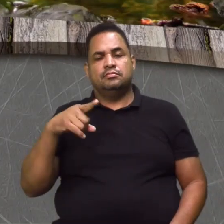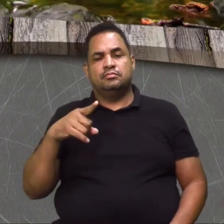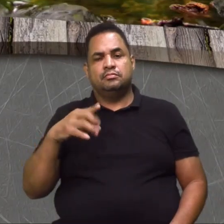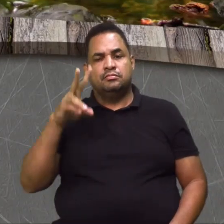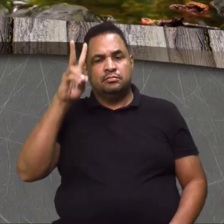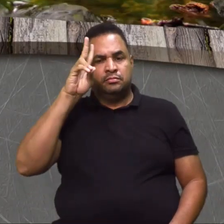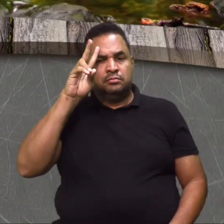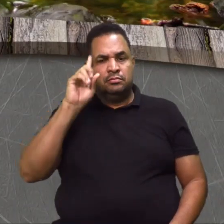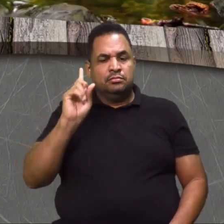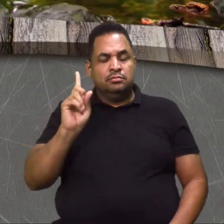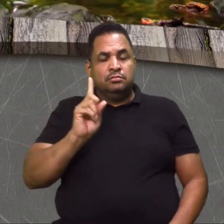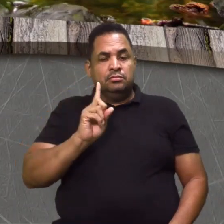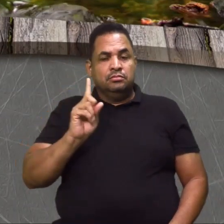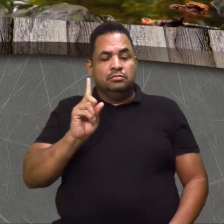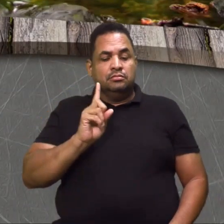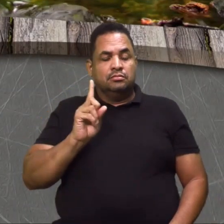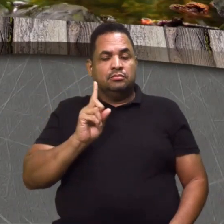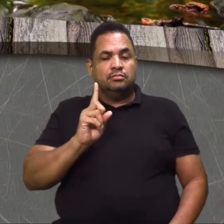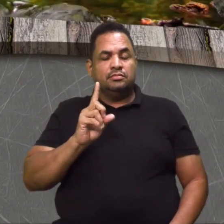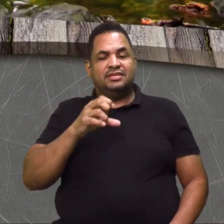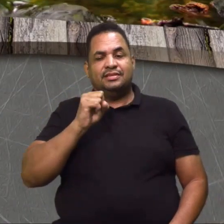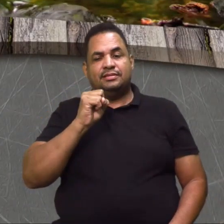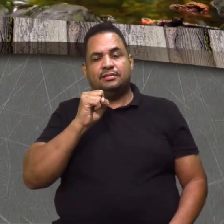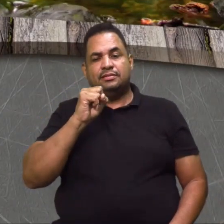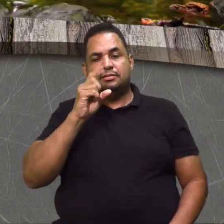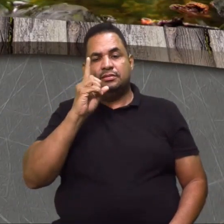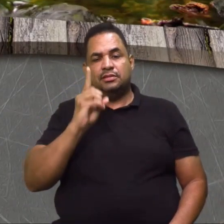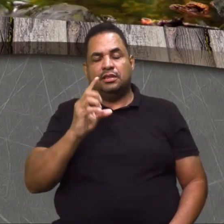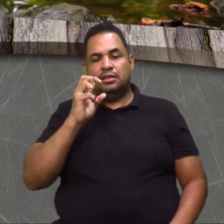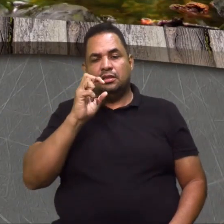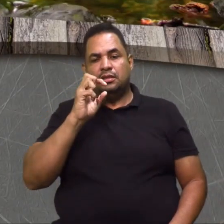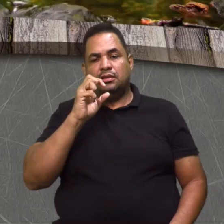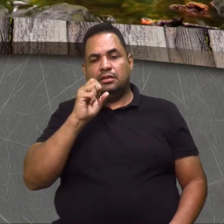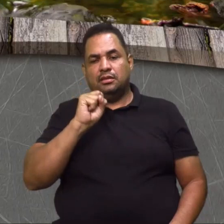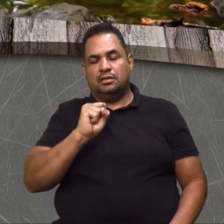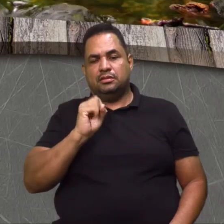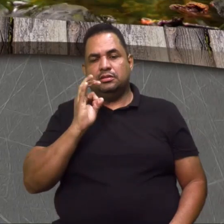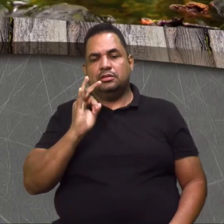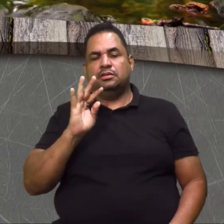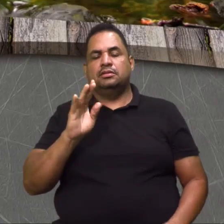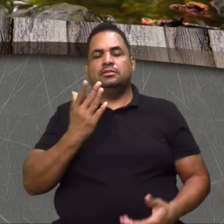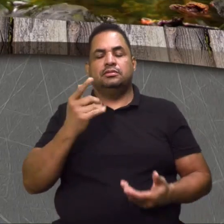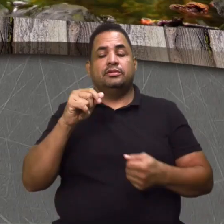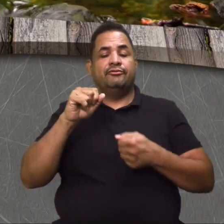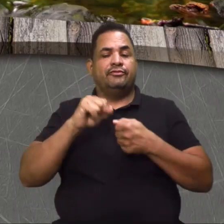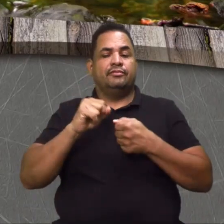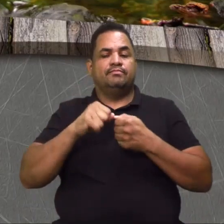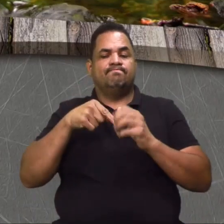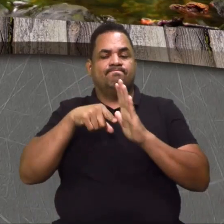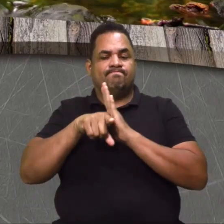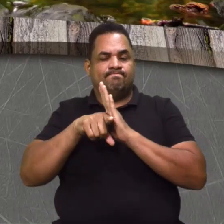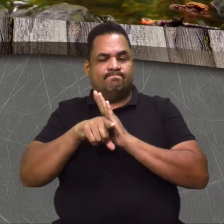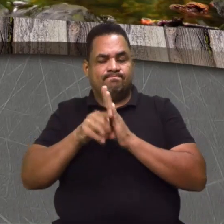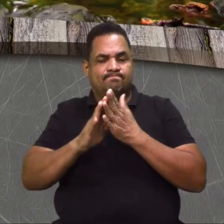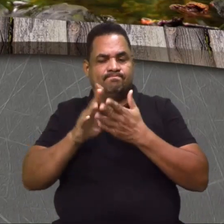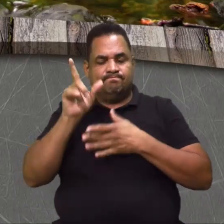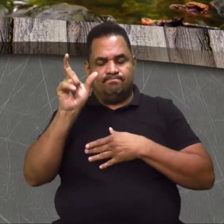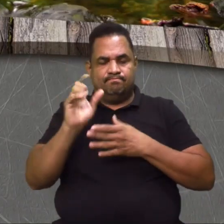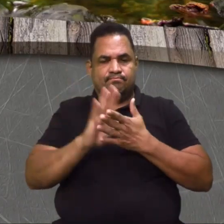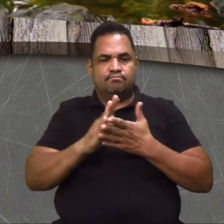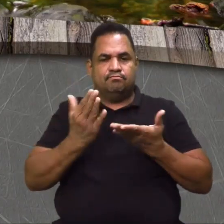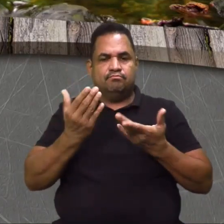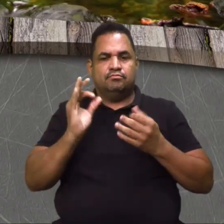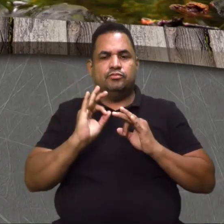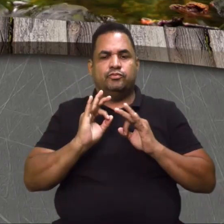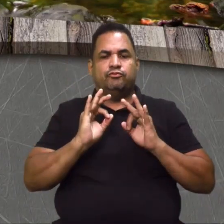não são só essas DSTs, tem muitas doenças, tá bom? Você vai fazendo a sua pesquisa pessoal aí, individual, e vai dar tudo certo no